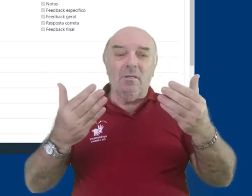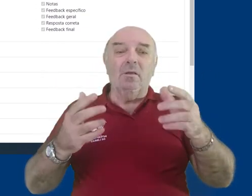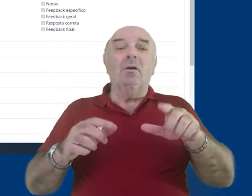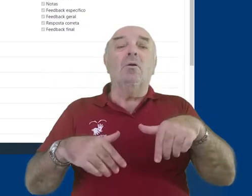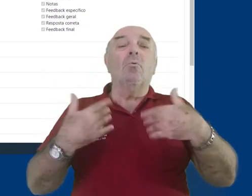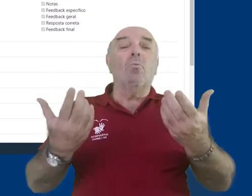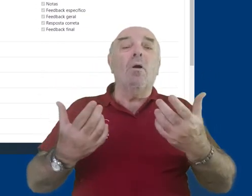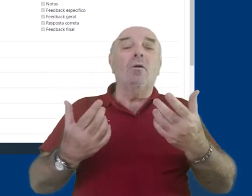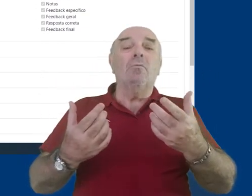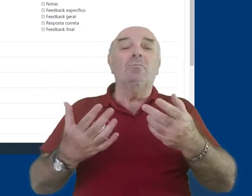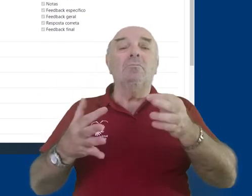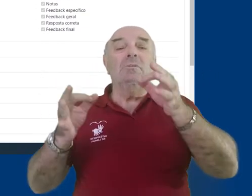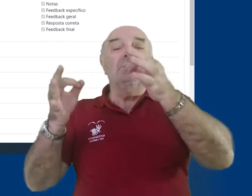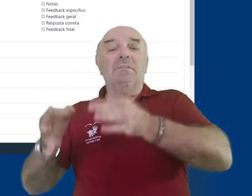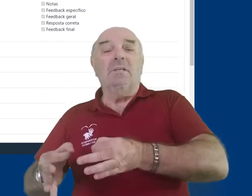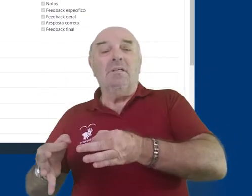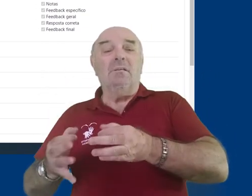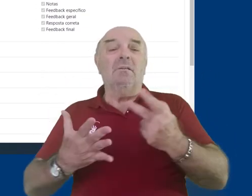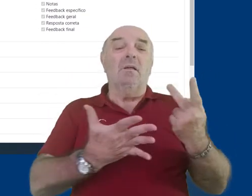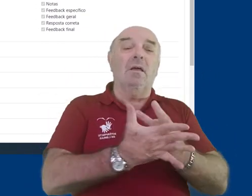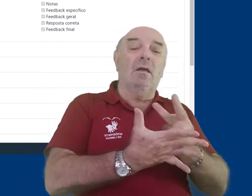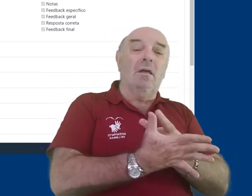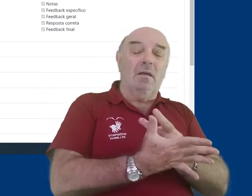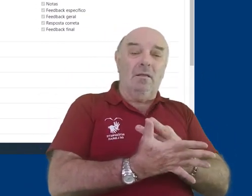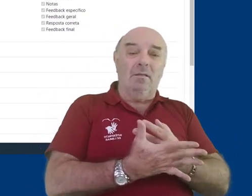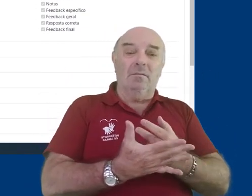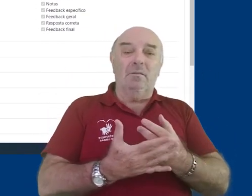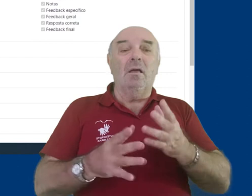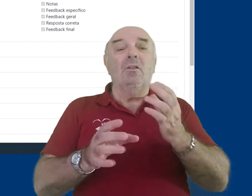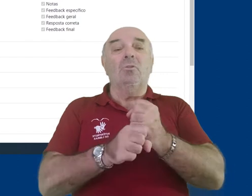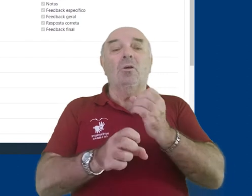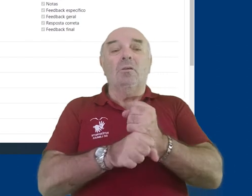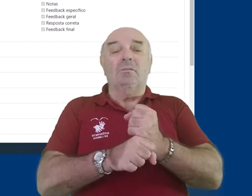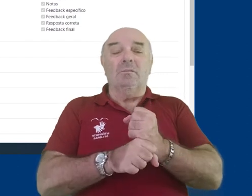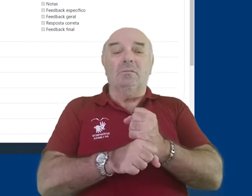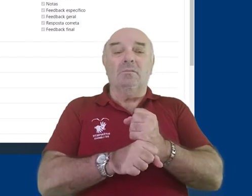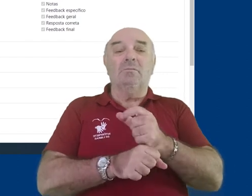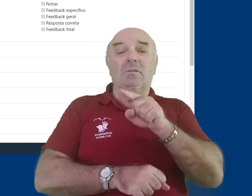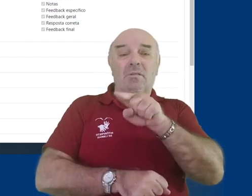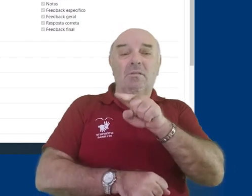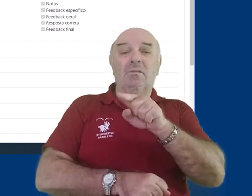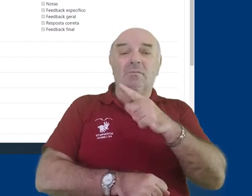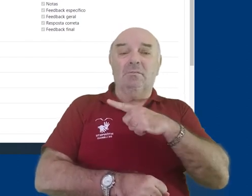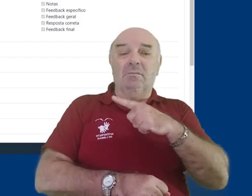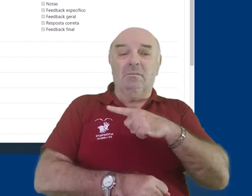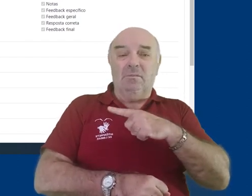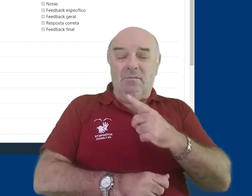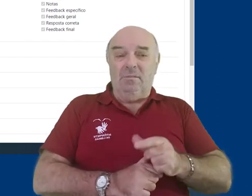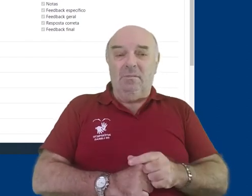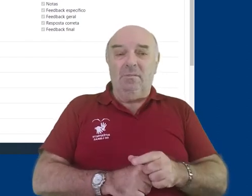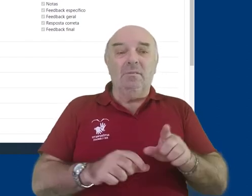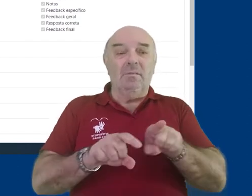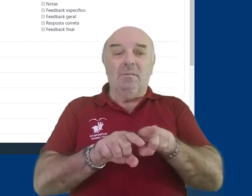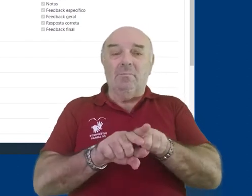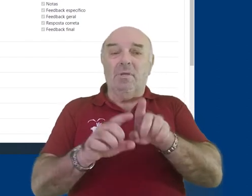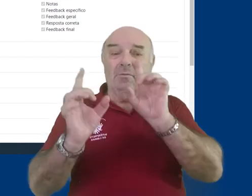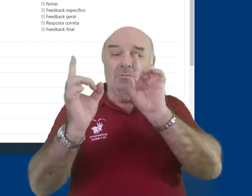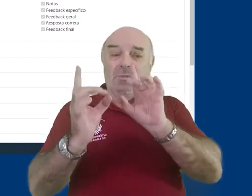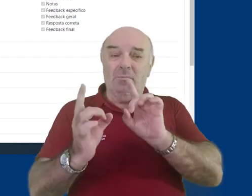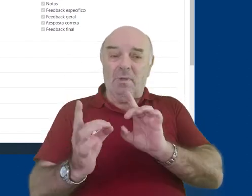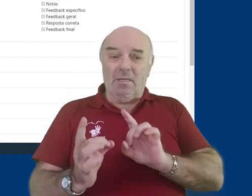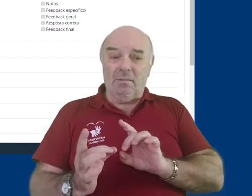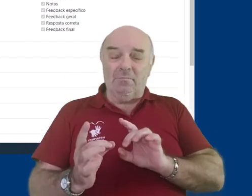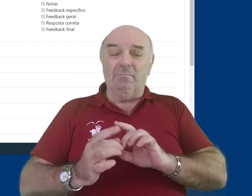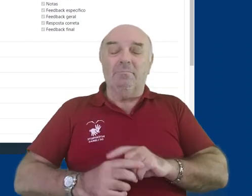a tentativa, o que o usuário acertou ou errou, as notas que o usuário recebeu e